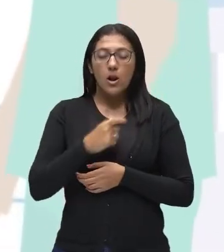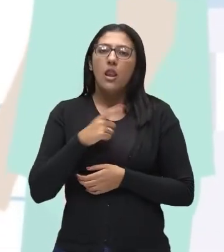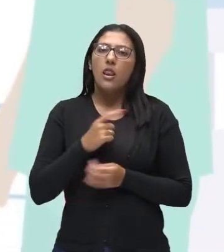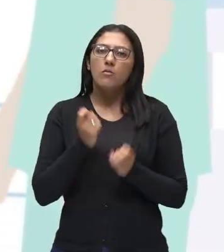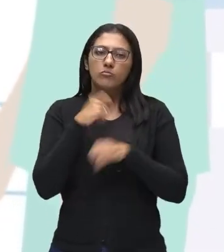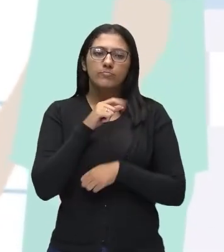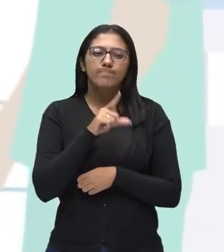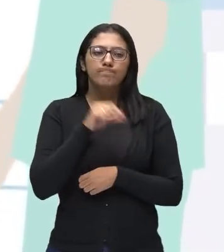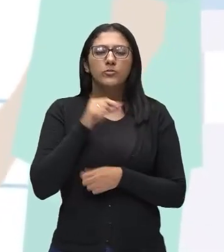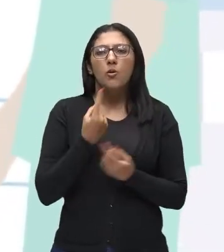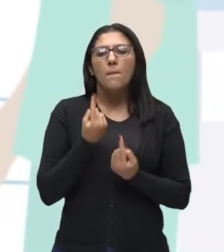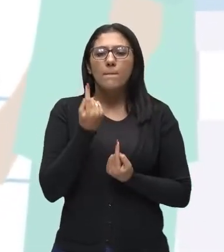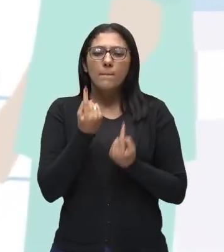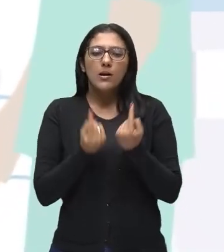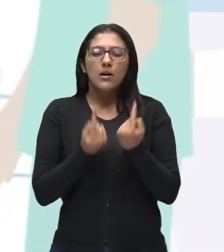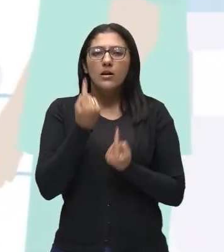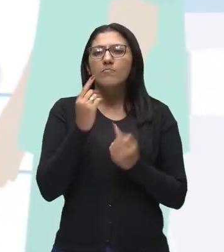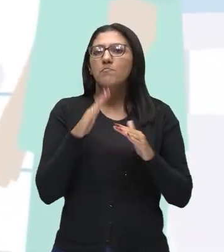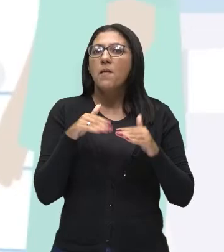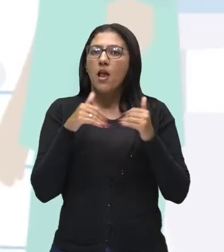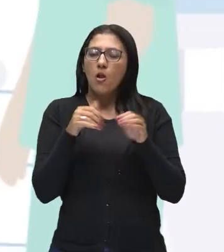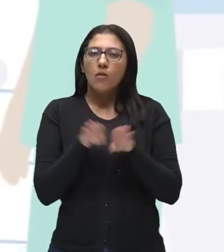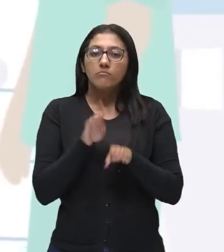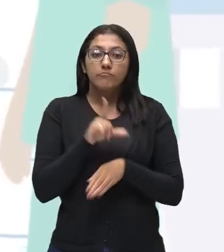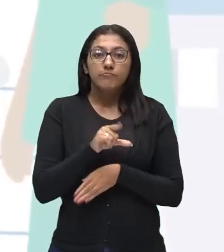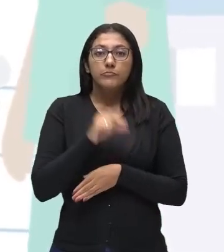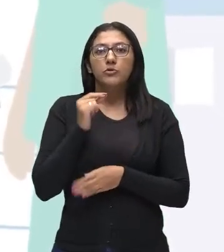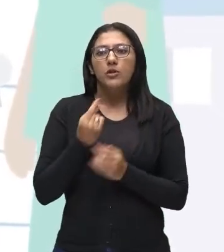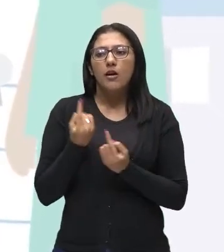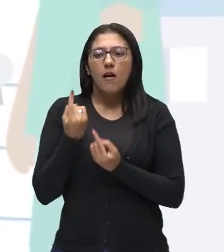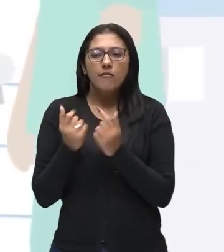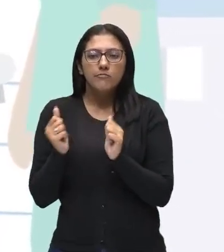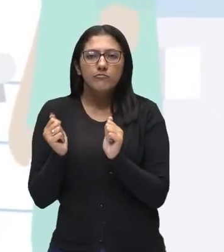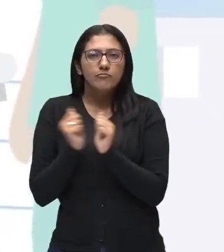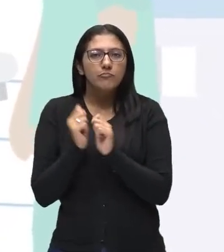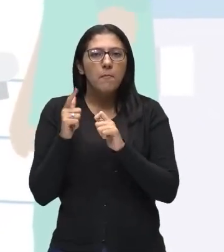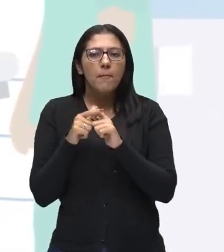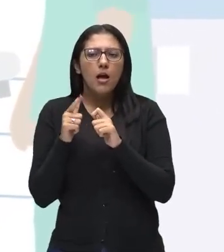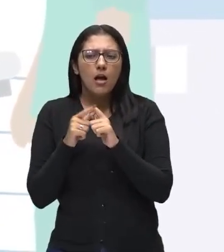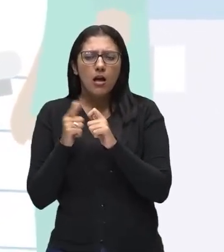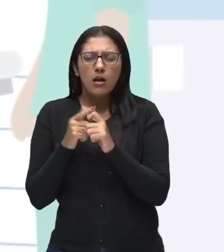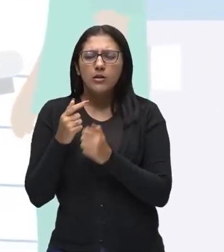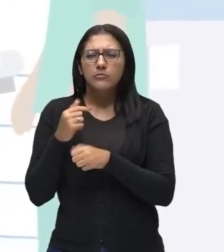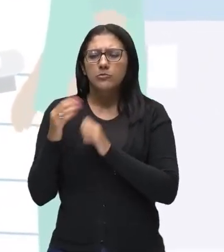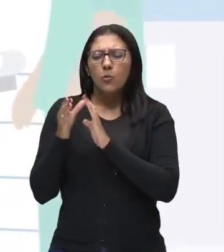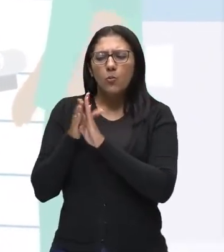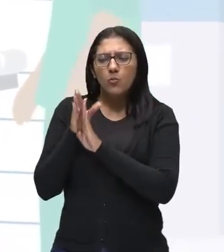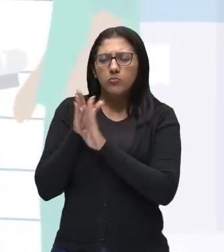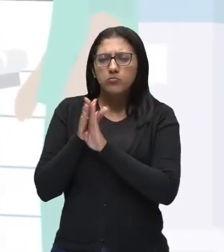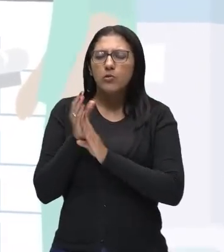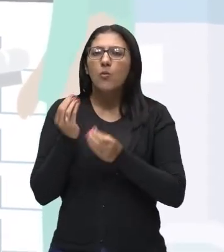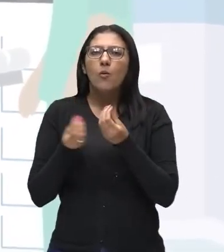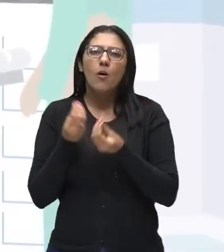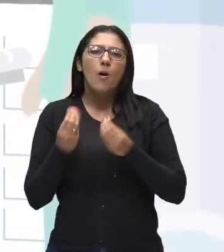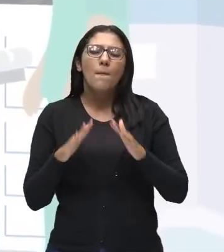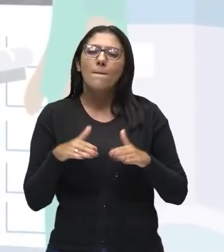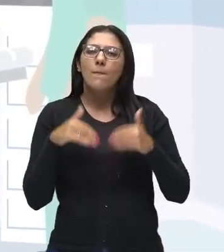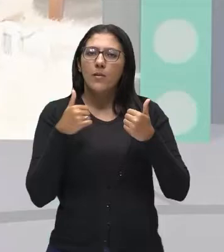qual é o melhor parto dela e escolher ali com o seu obstetra qual vai ser o melhor parto para